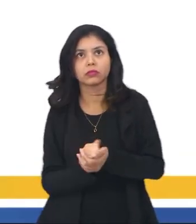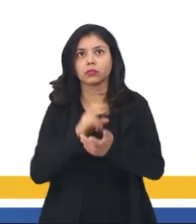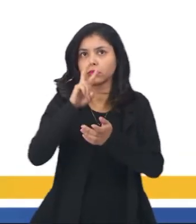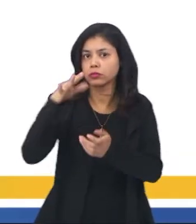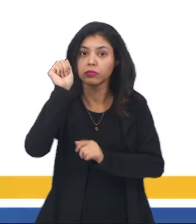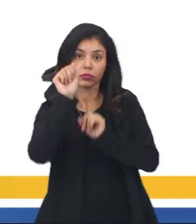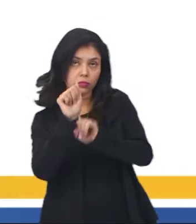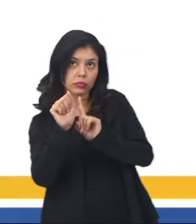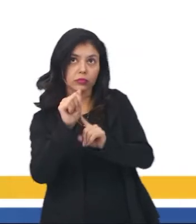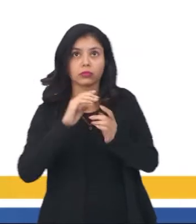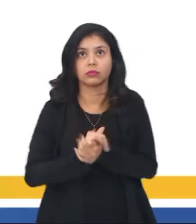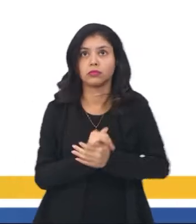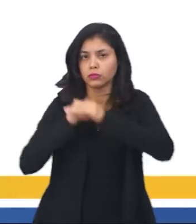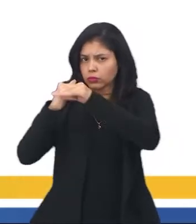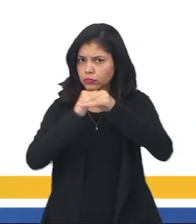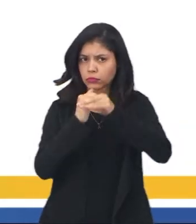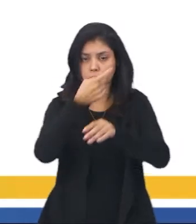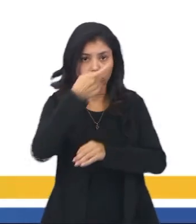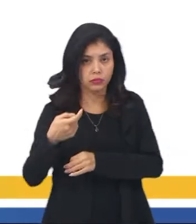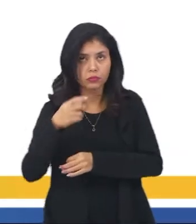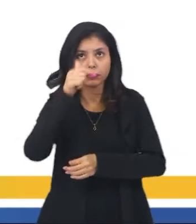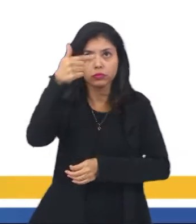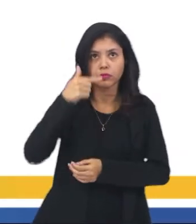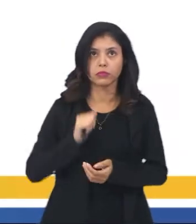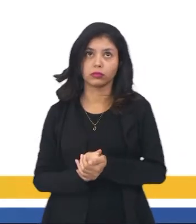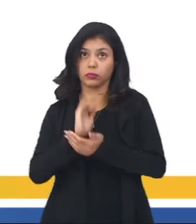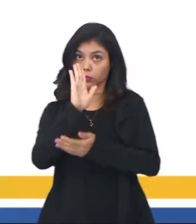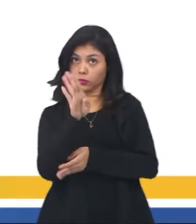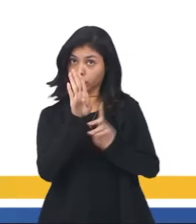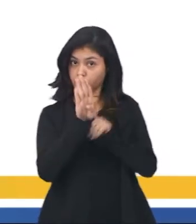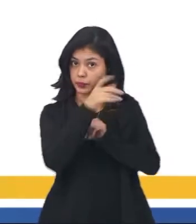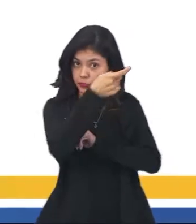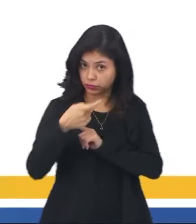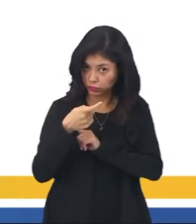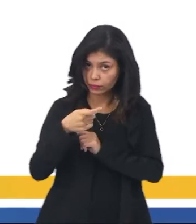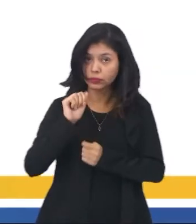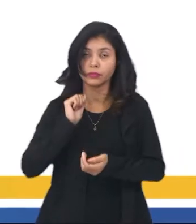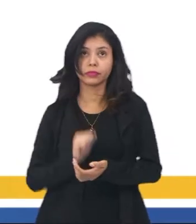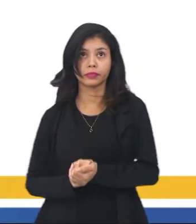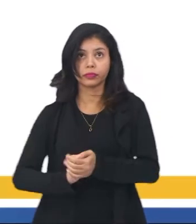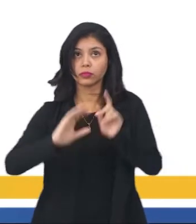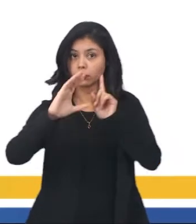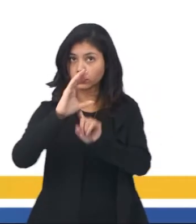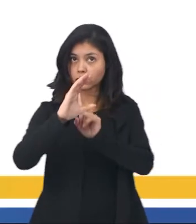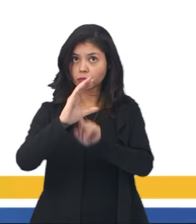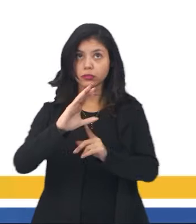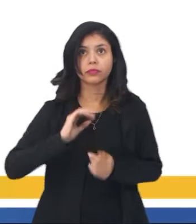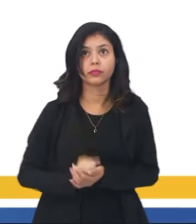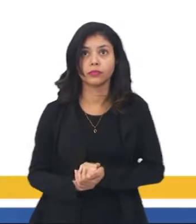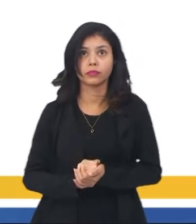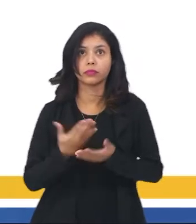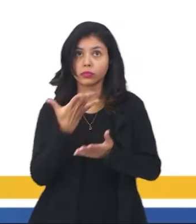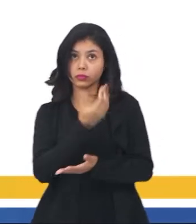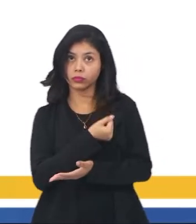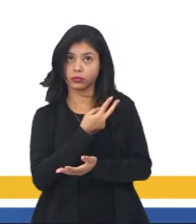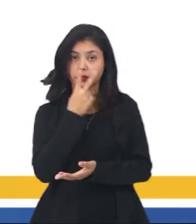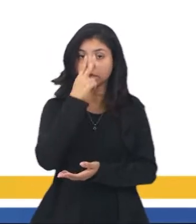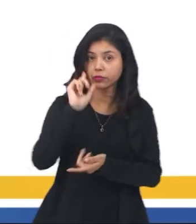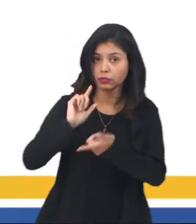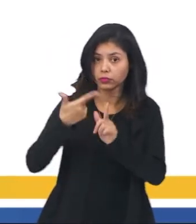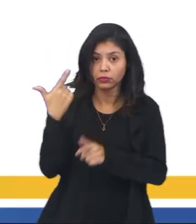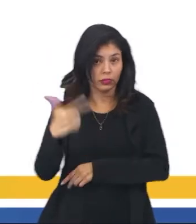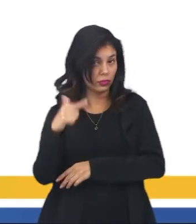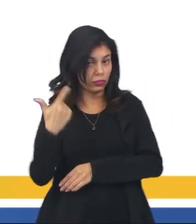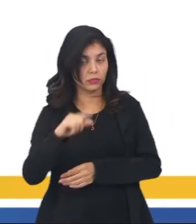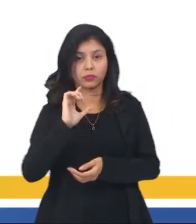O coeficiente A está associado a x². Já o B está associado ao termo x e o C está associado ao termo que aparece